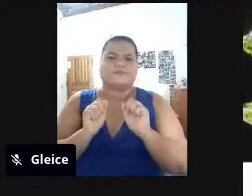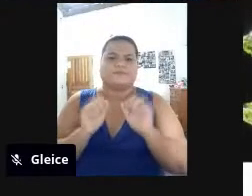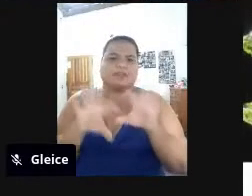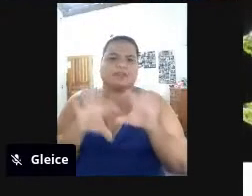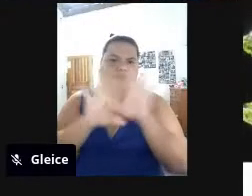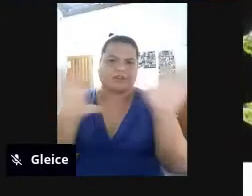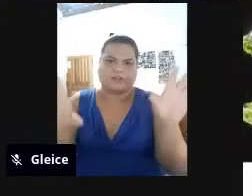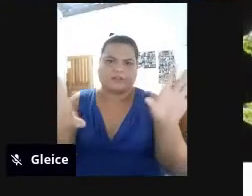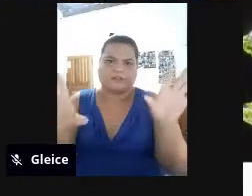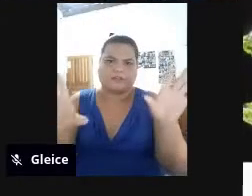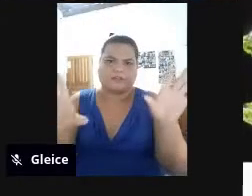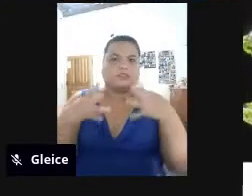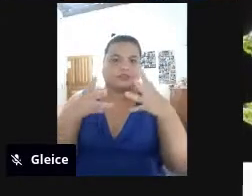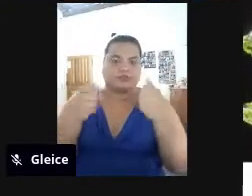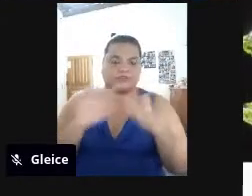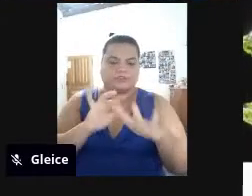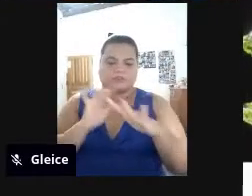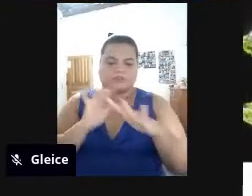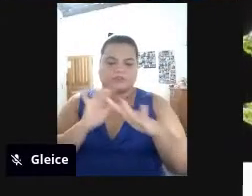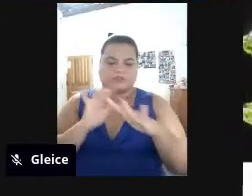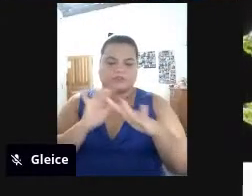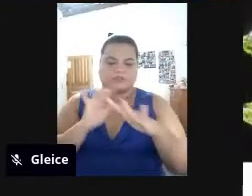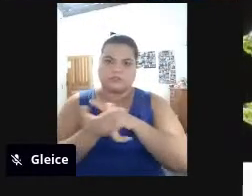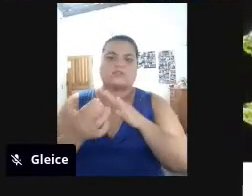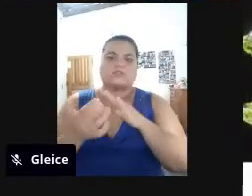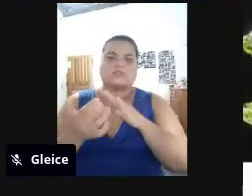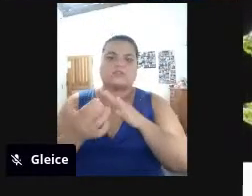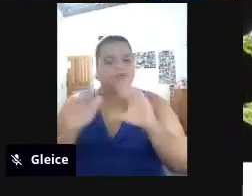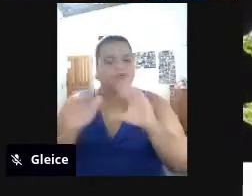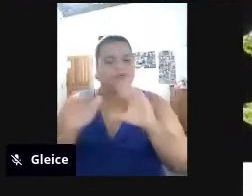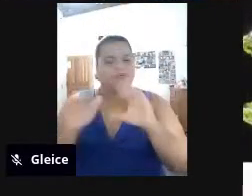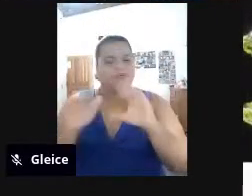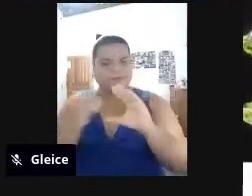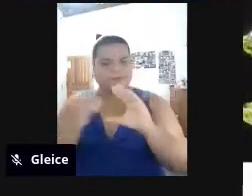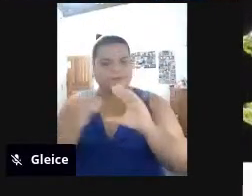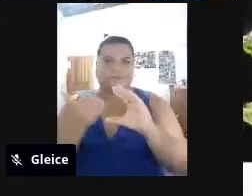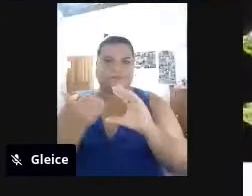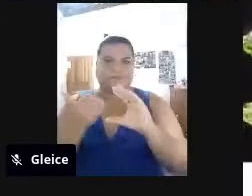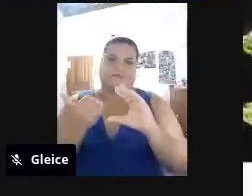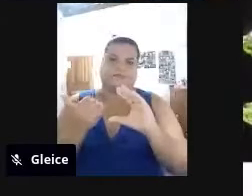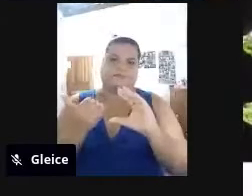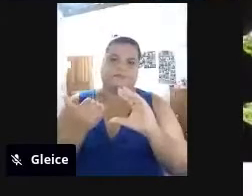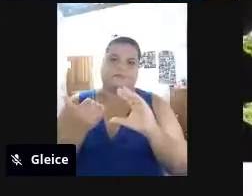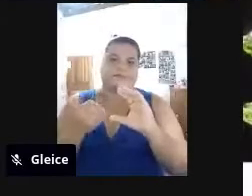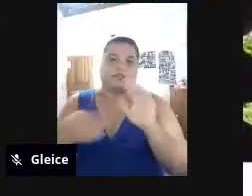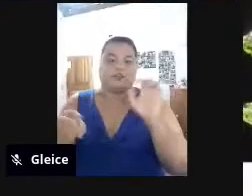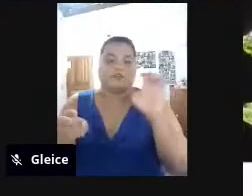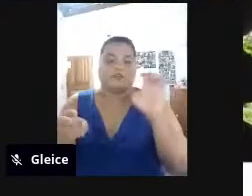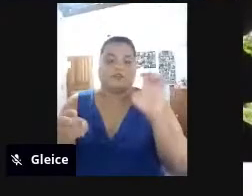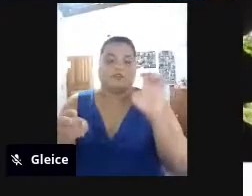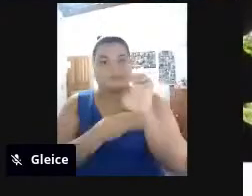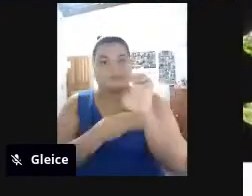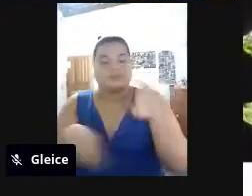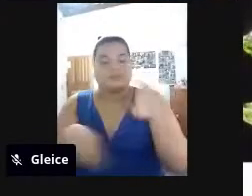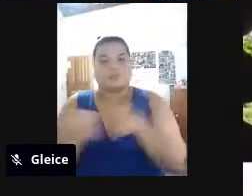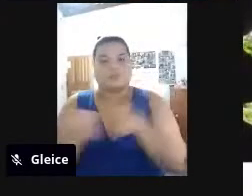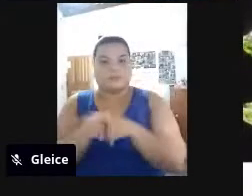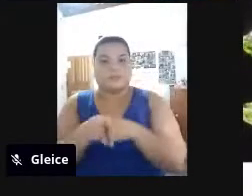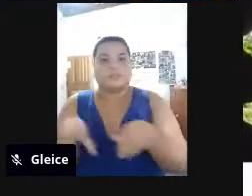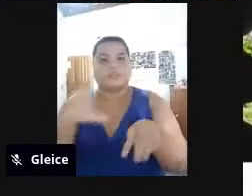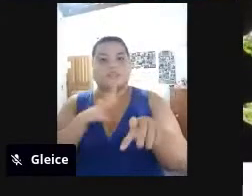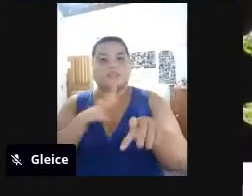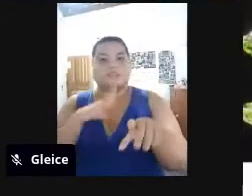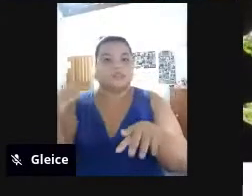mandar direct. Inicialmente, eu coloquei meus e-mails e eu disponibilizei essa palestra para vocês. Então,